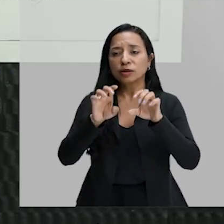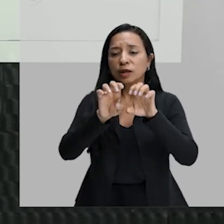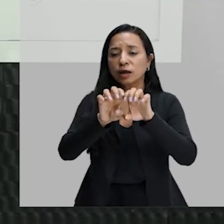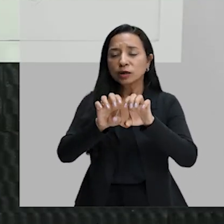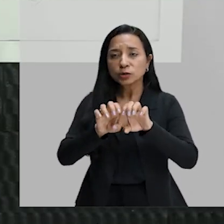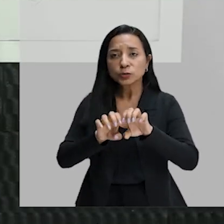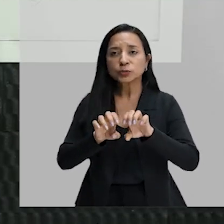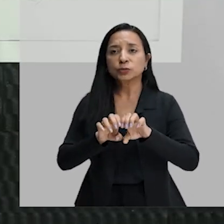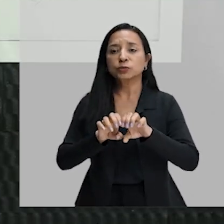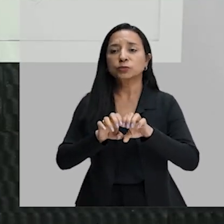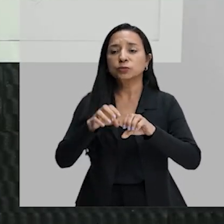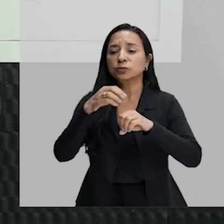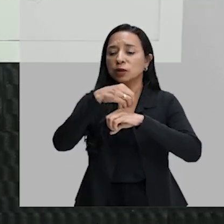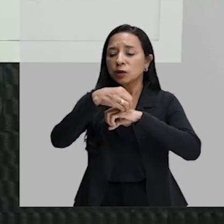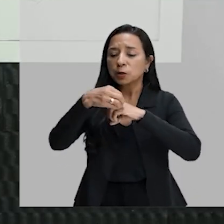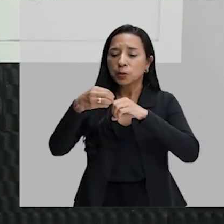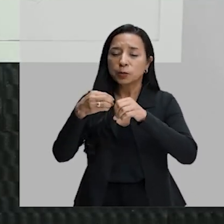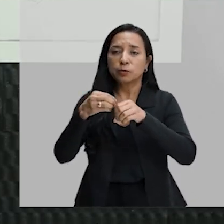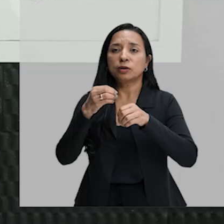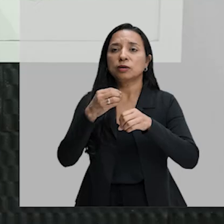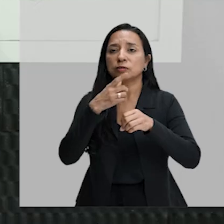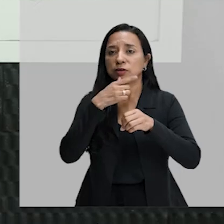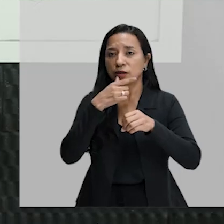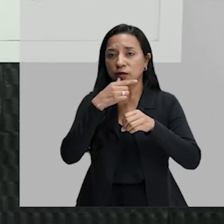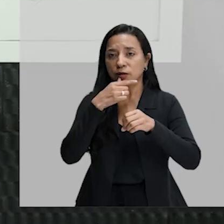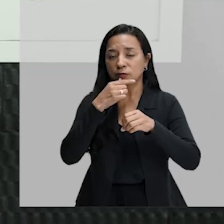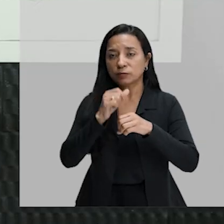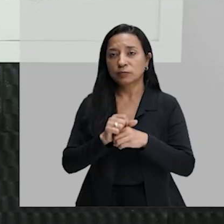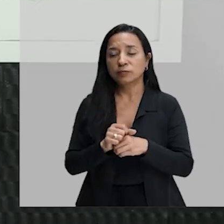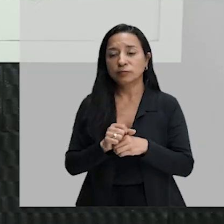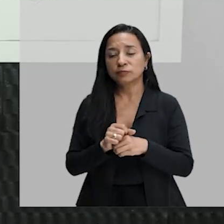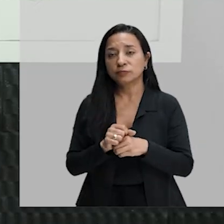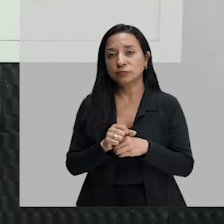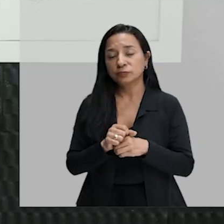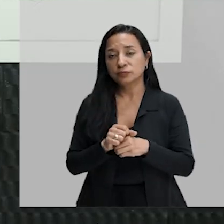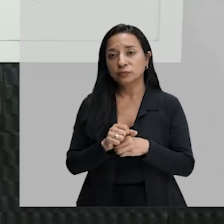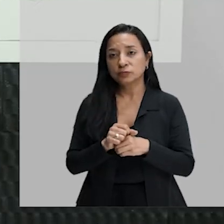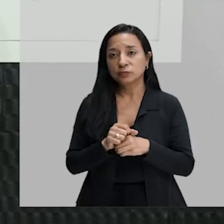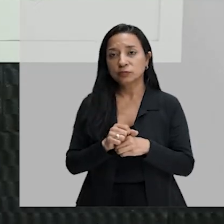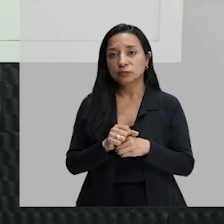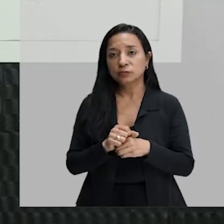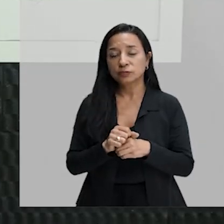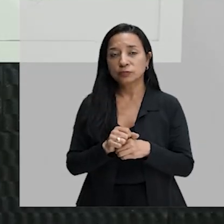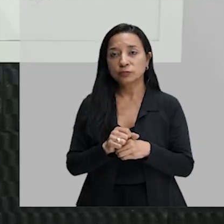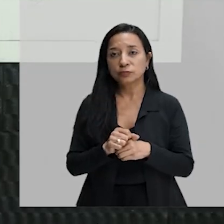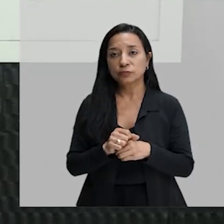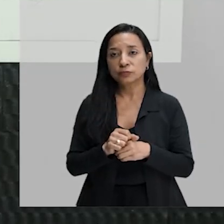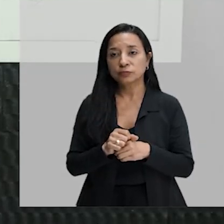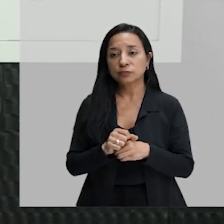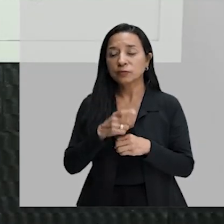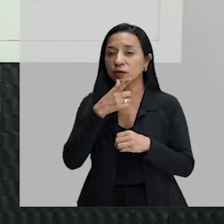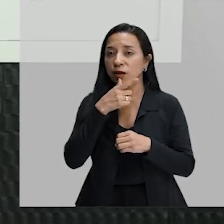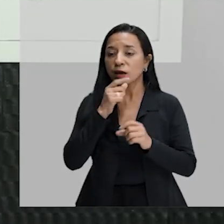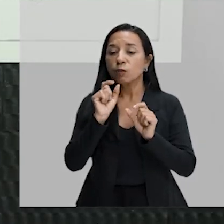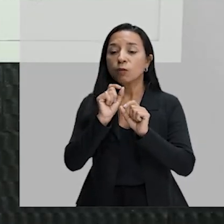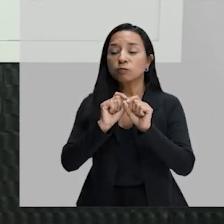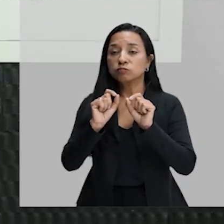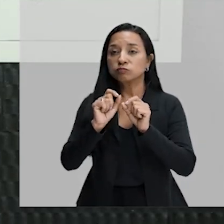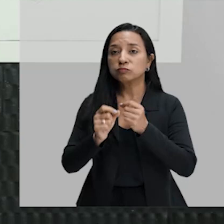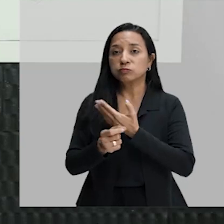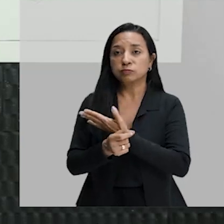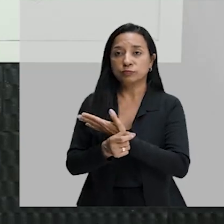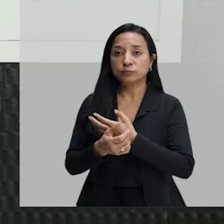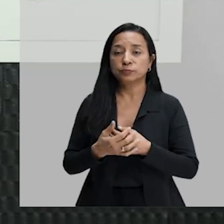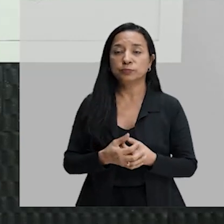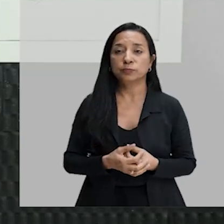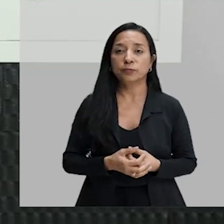da água, né, a estrutura das moléculas de água, de que forma elas estão arrumadas. Tá certo? Então a água é o seguinte.